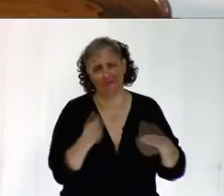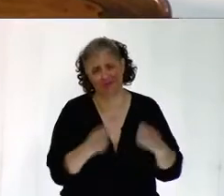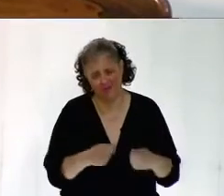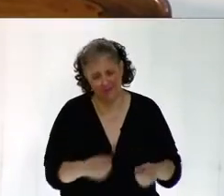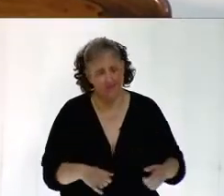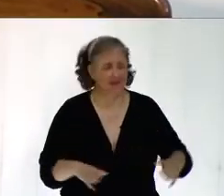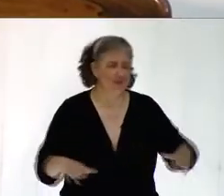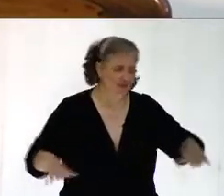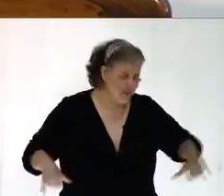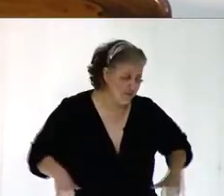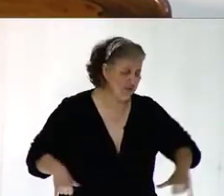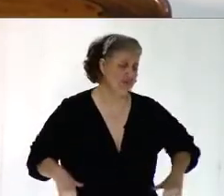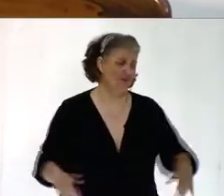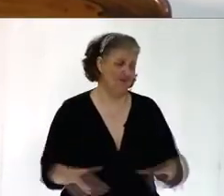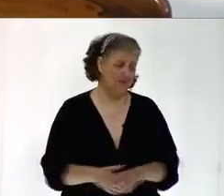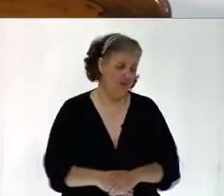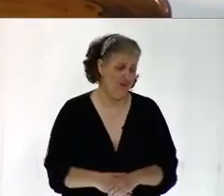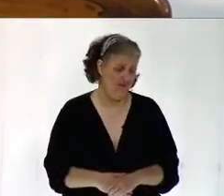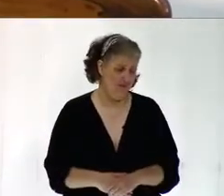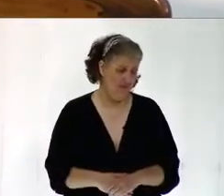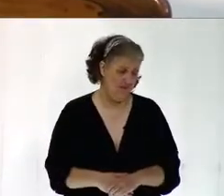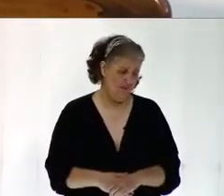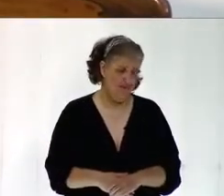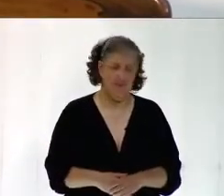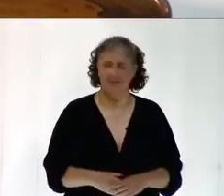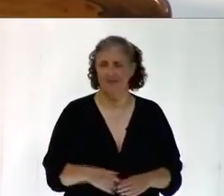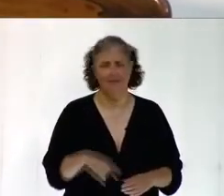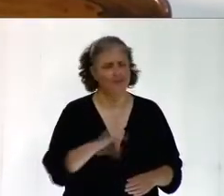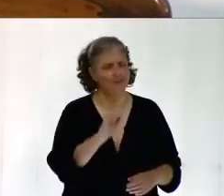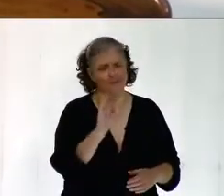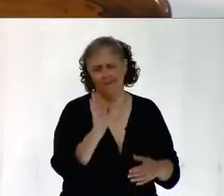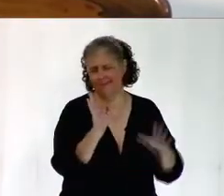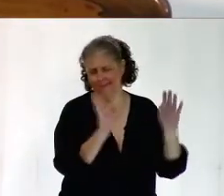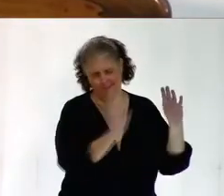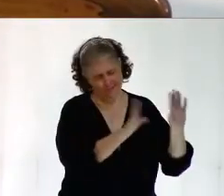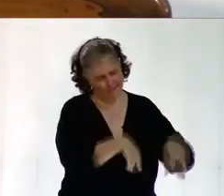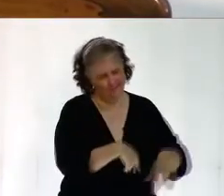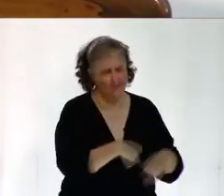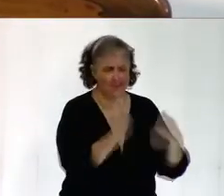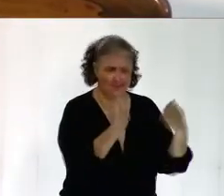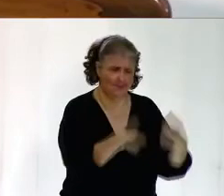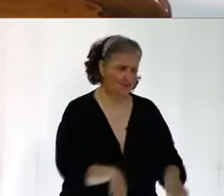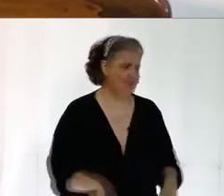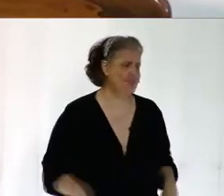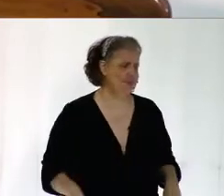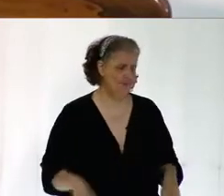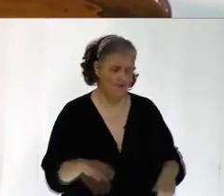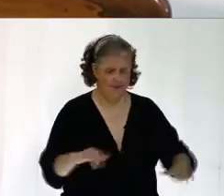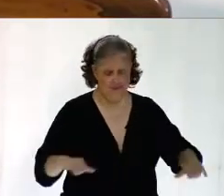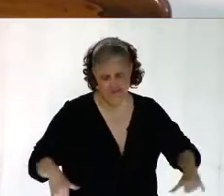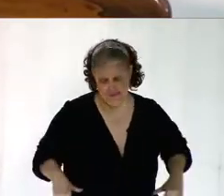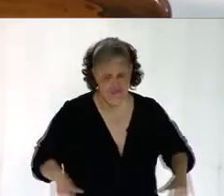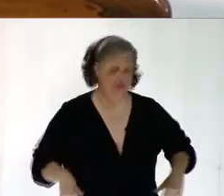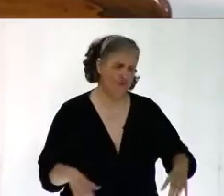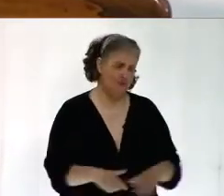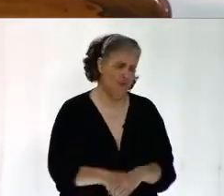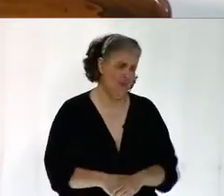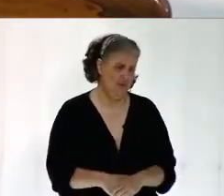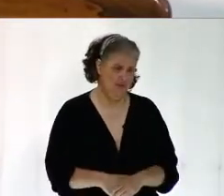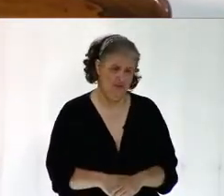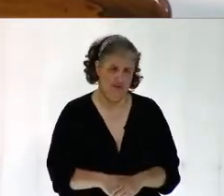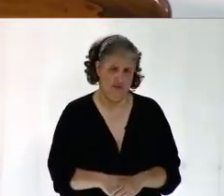isso de caminho não você não precisa passar por isso o preço não é tão alto